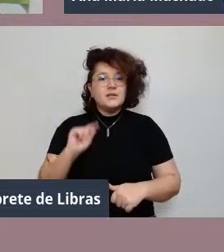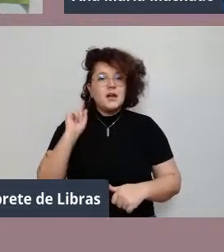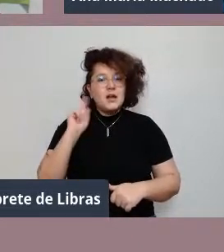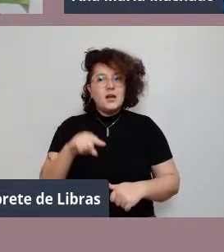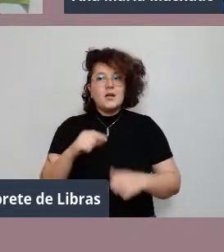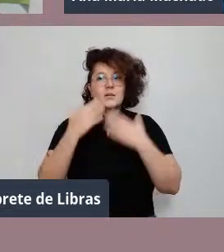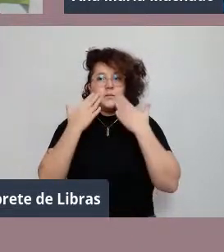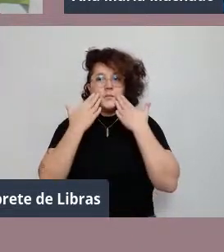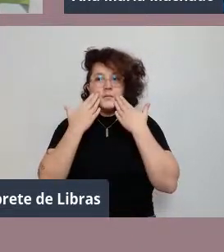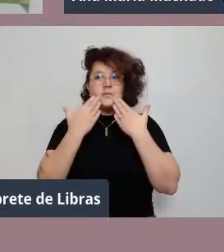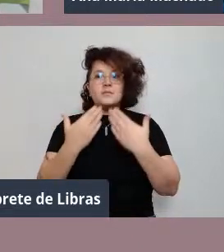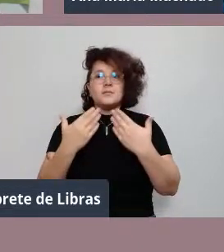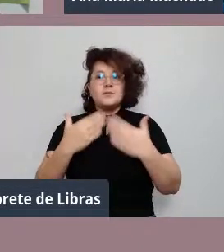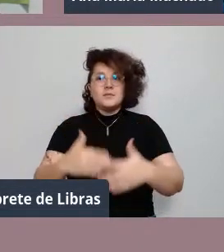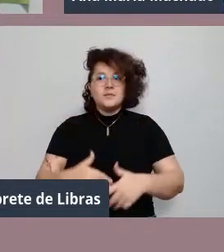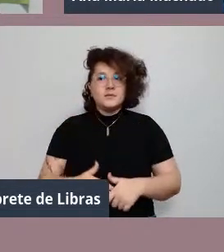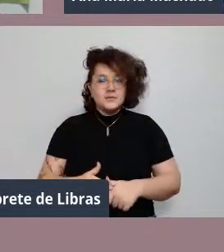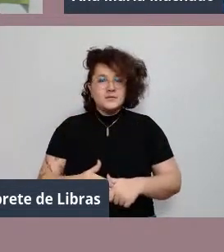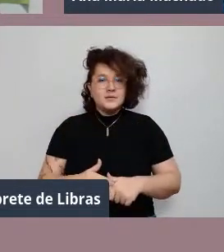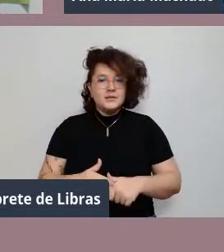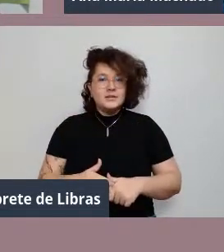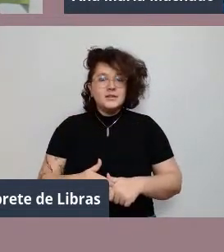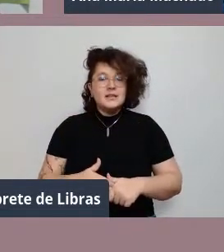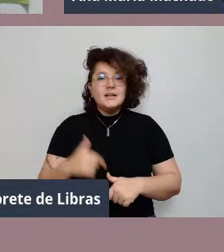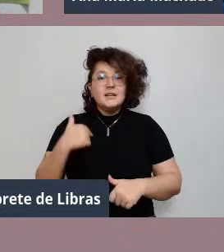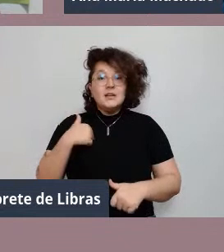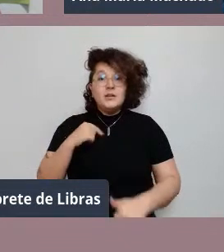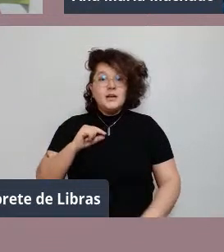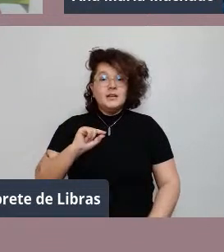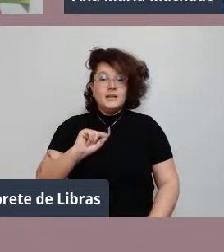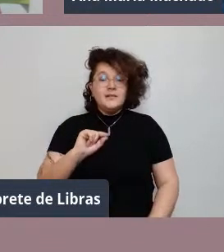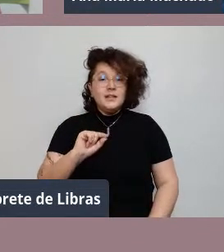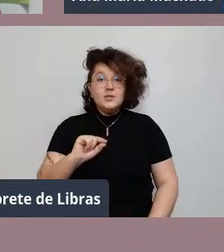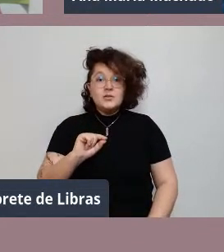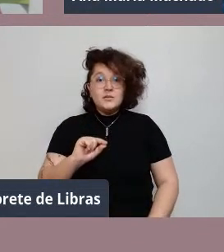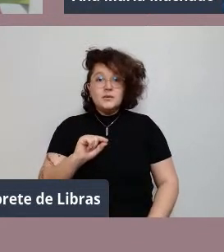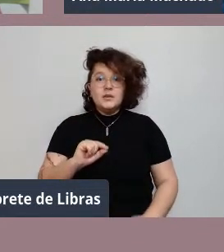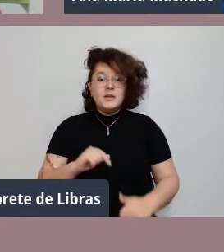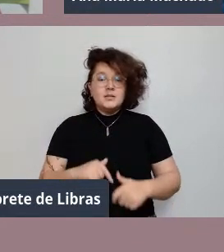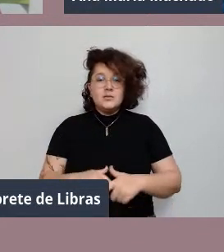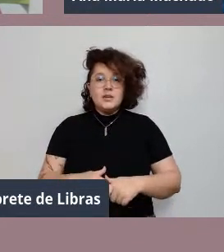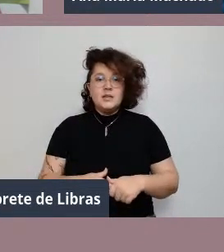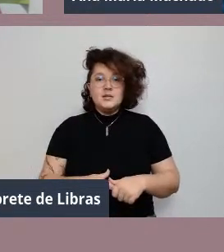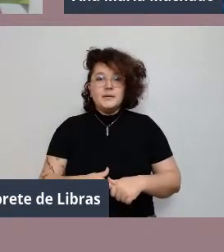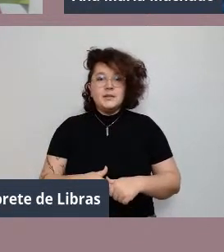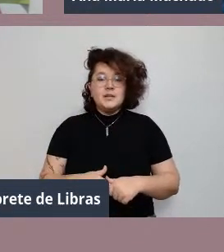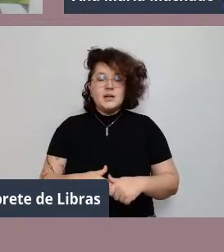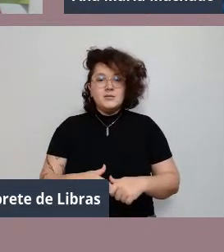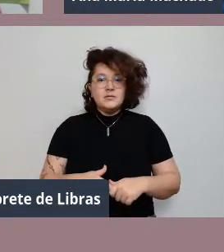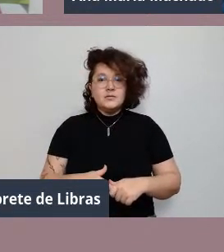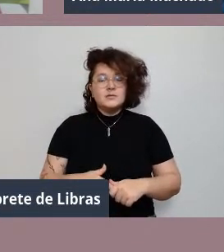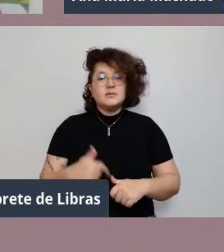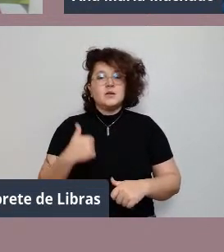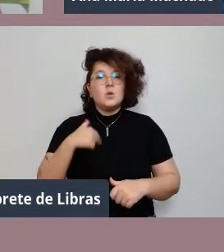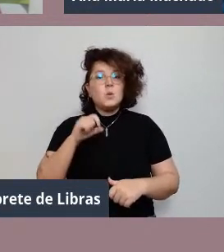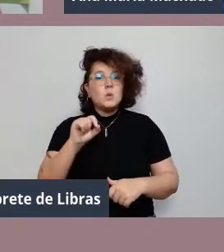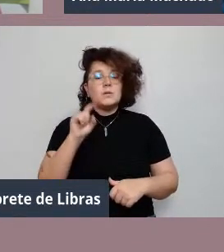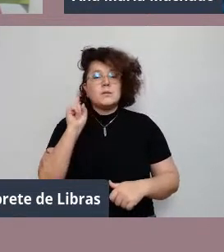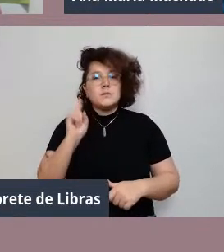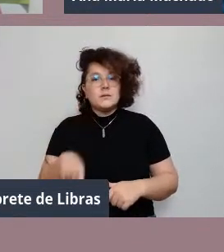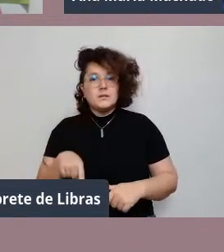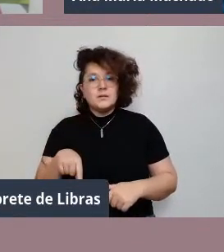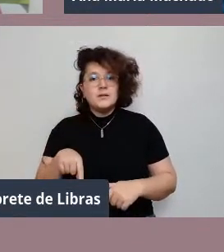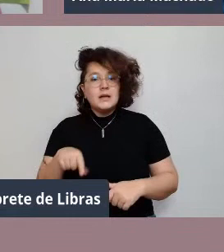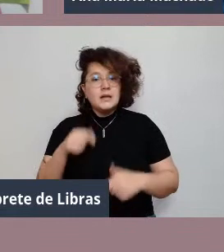revelador o que a Ana Maria conta dessa angústia que ela estava vivendo, do que fazer com esse livro, né? Então, talvez a